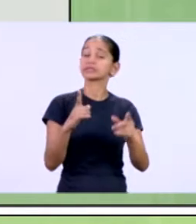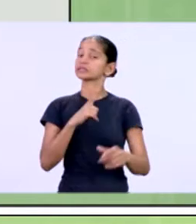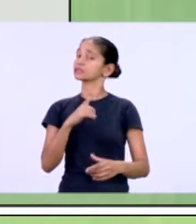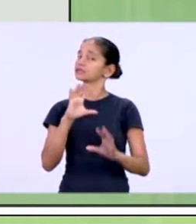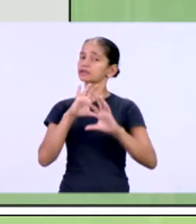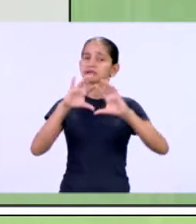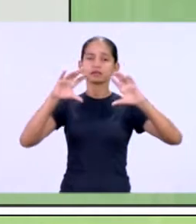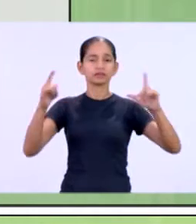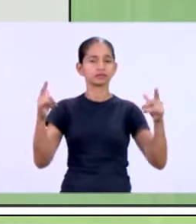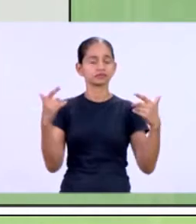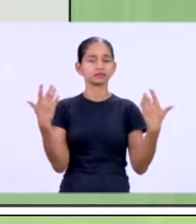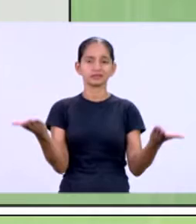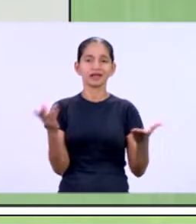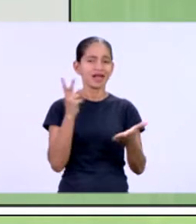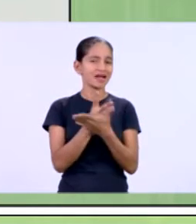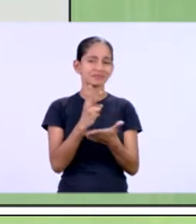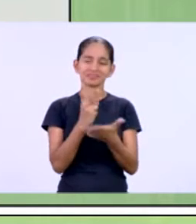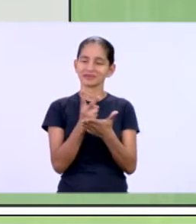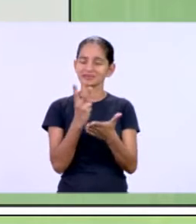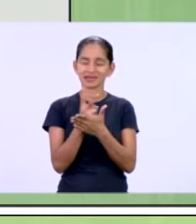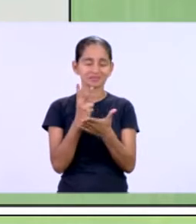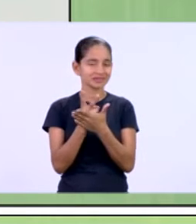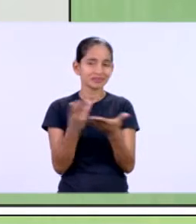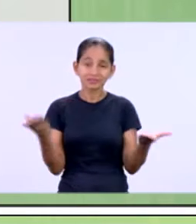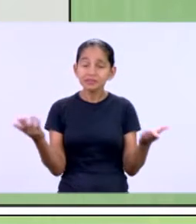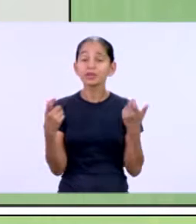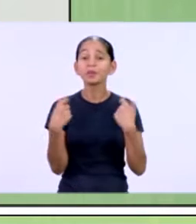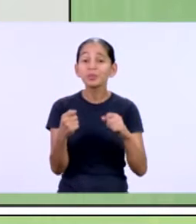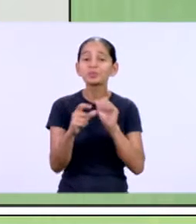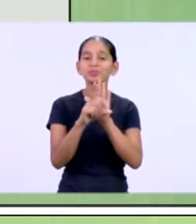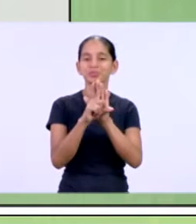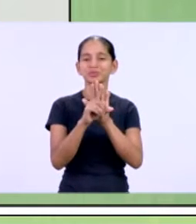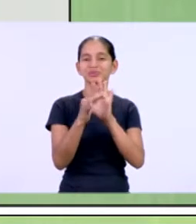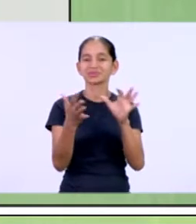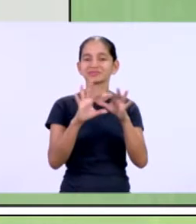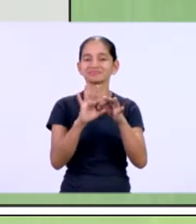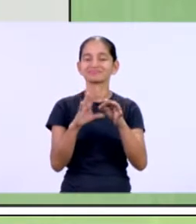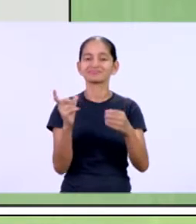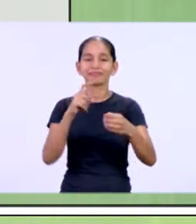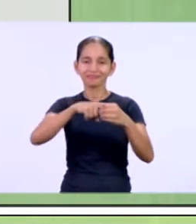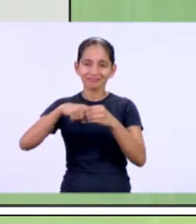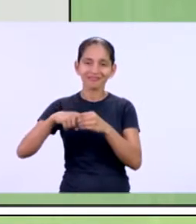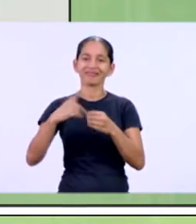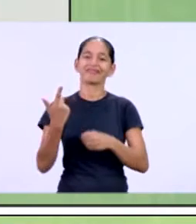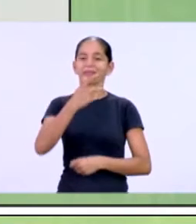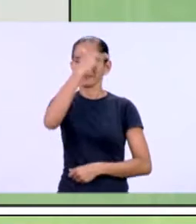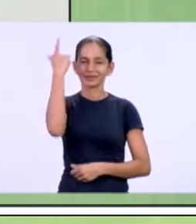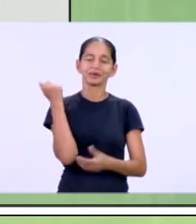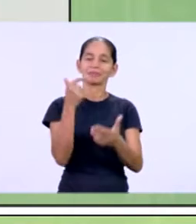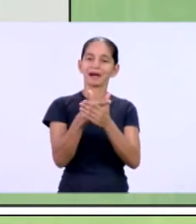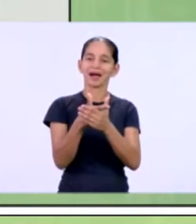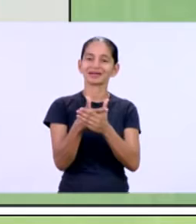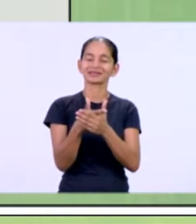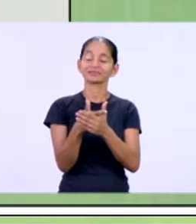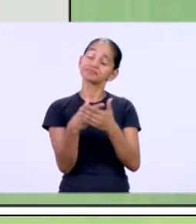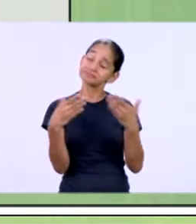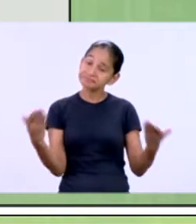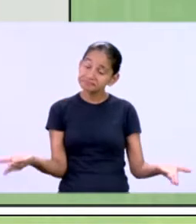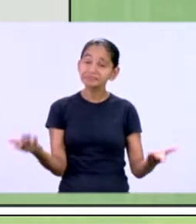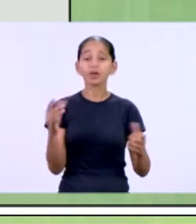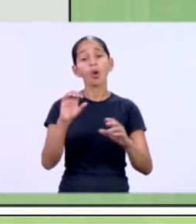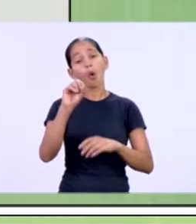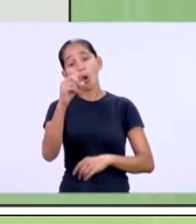pessoal e direta com o fato gerador. Por isso que a lei obriga ele a pagar o tributo. Ou então vai ser